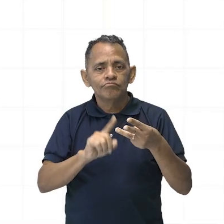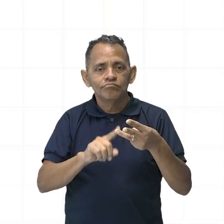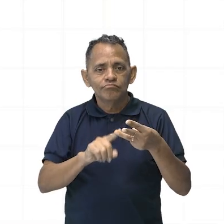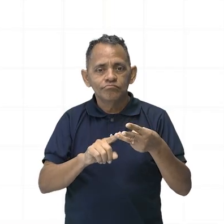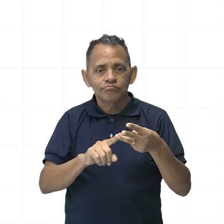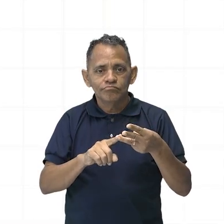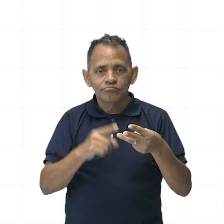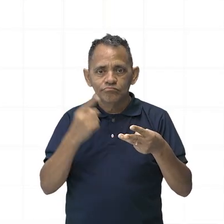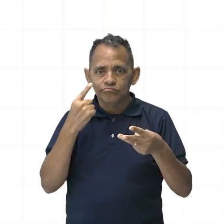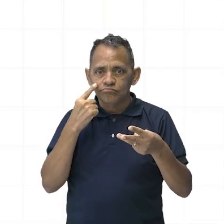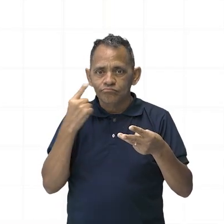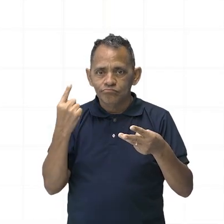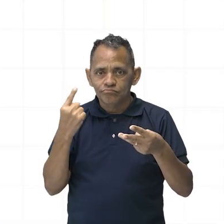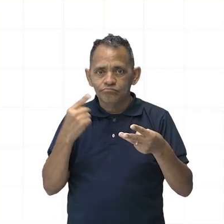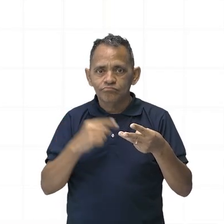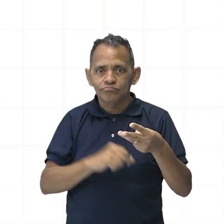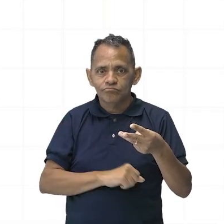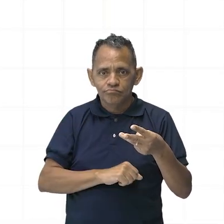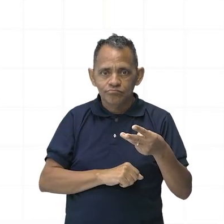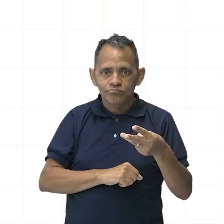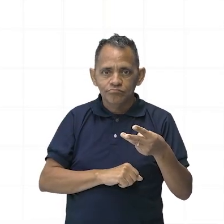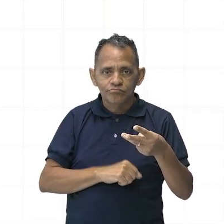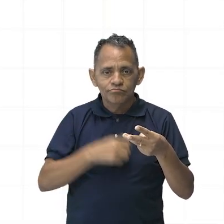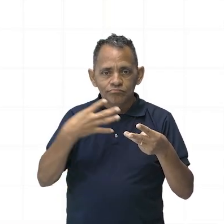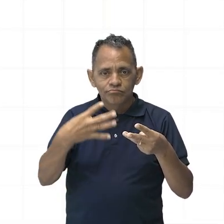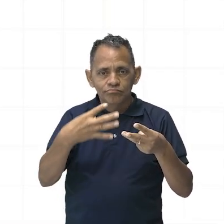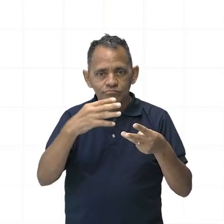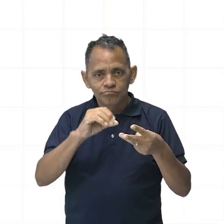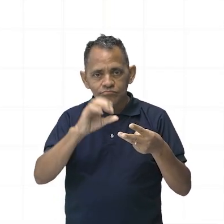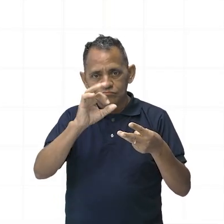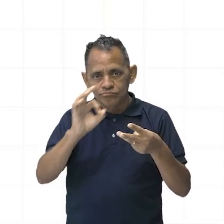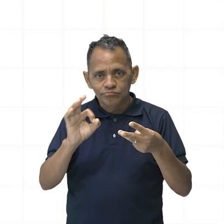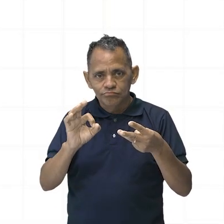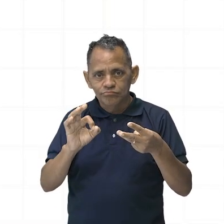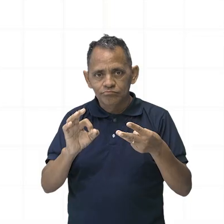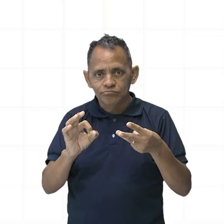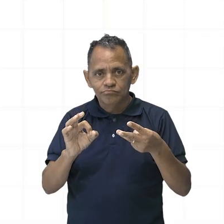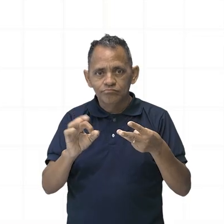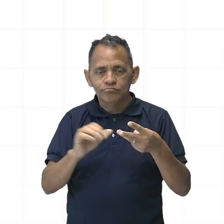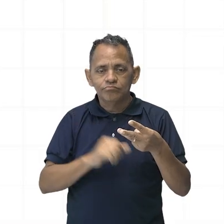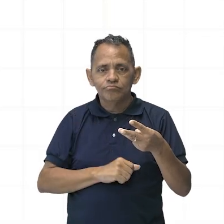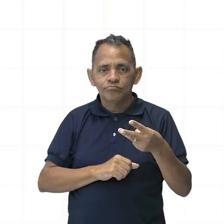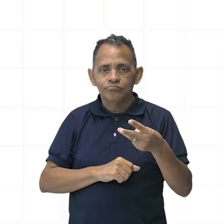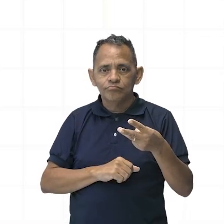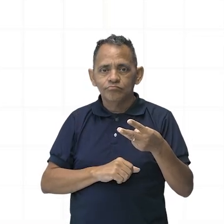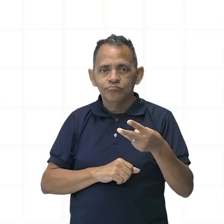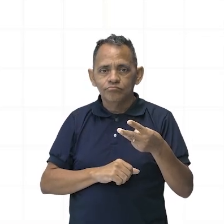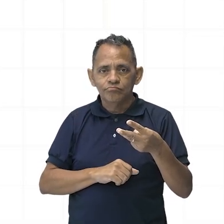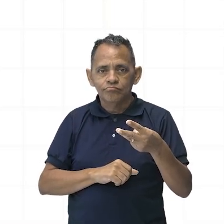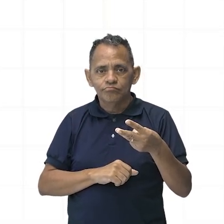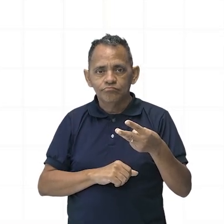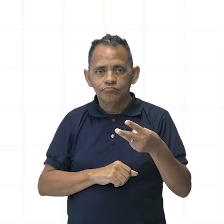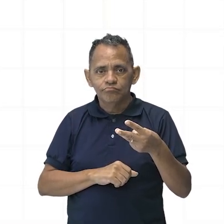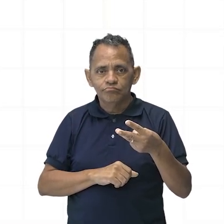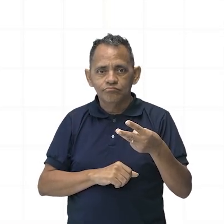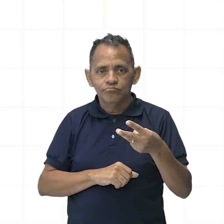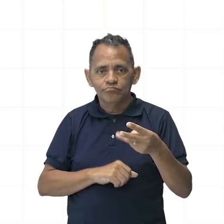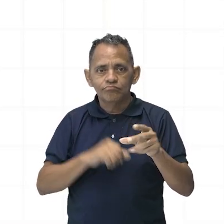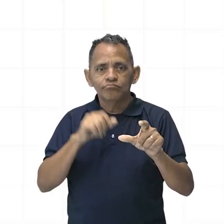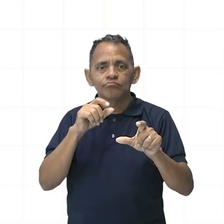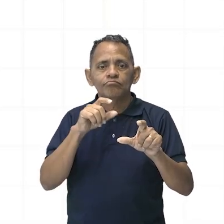é 40%. Então, vou pegar, e ela pertence a qual intervalo? Entre 3.000 e